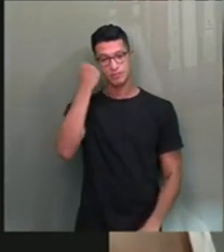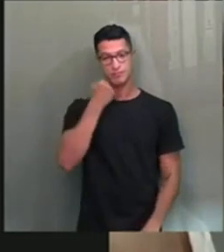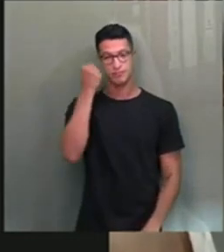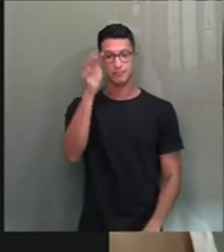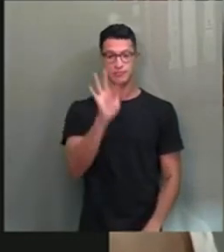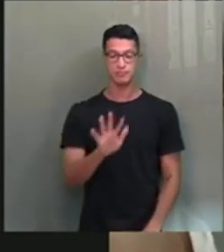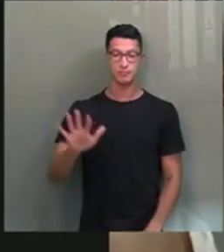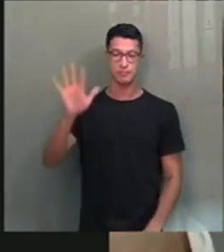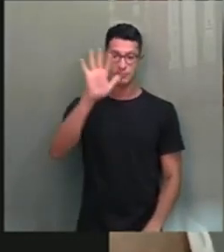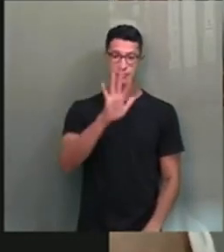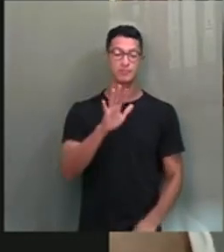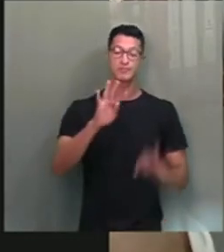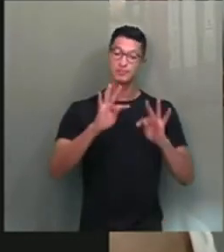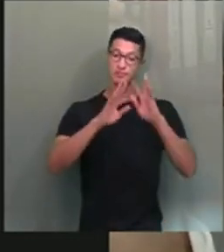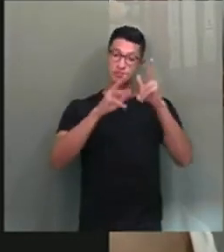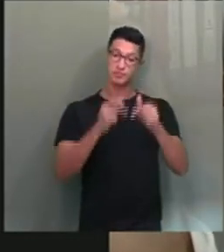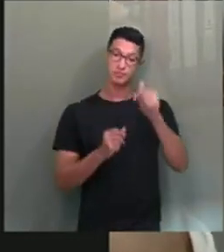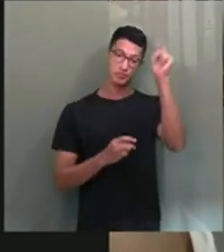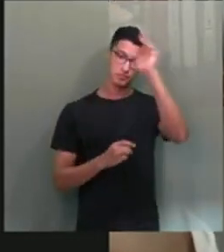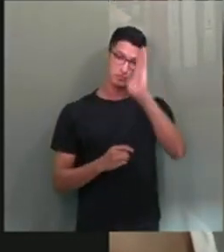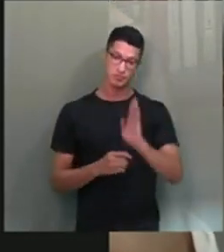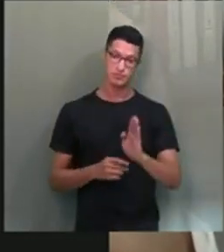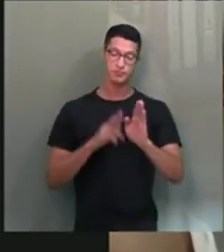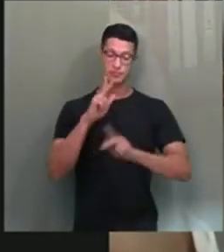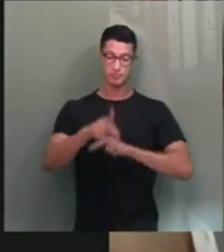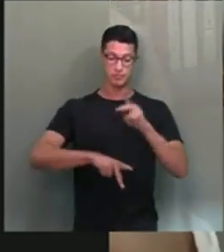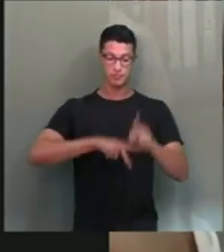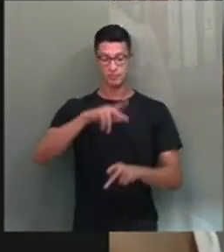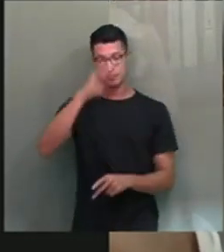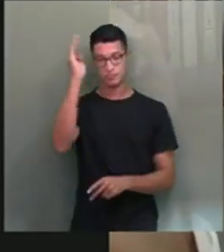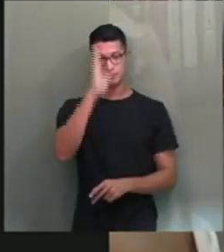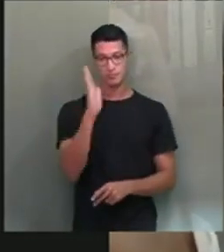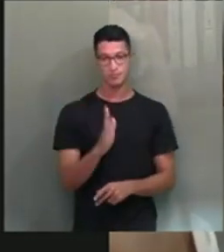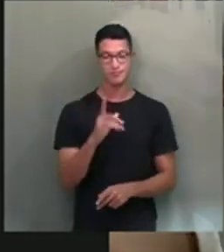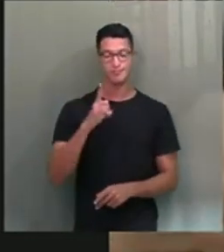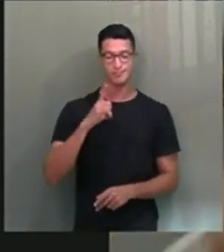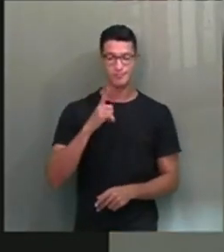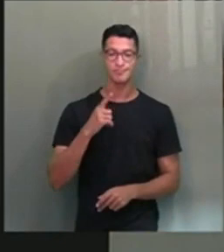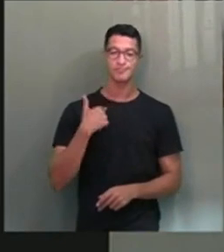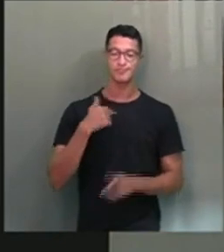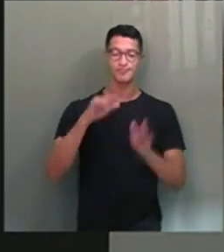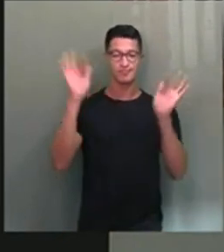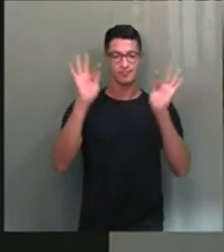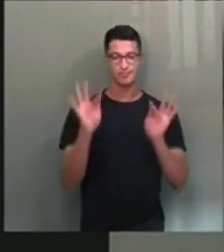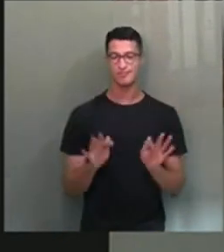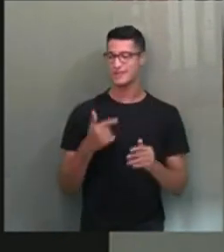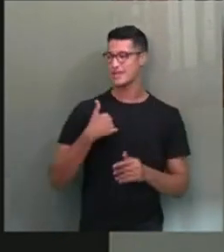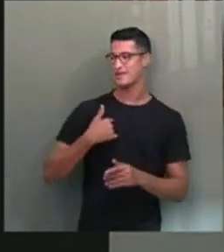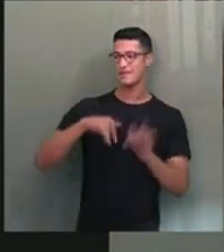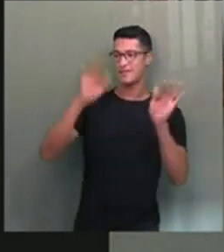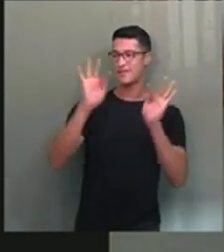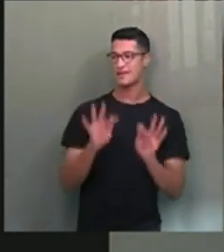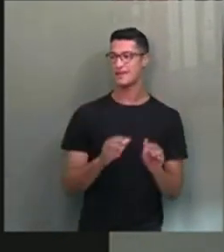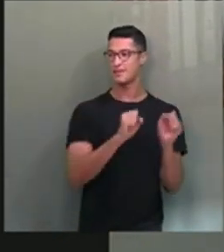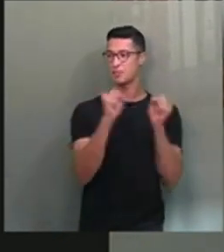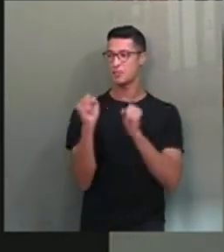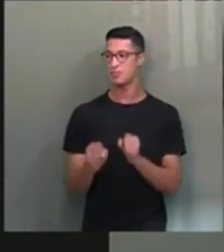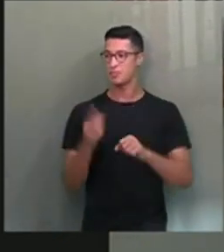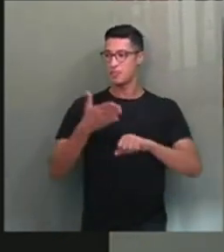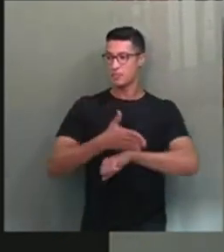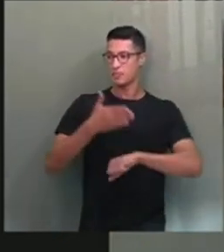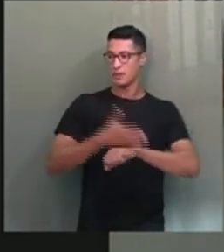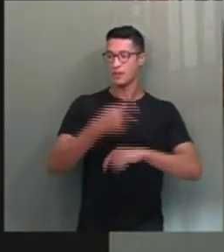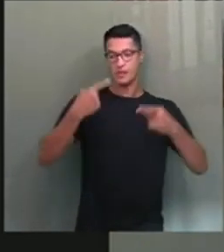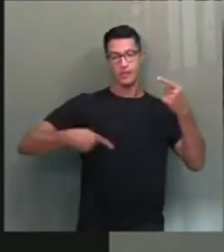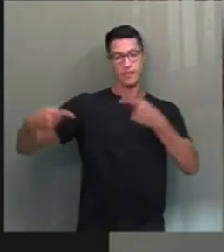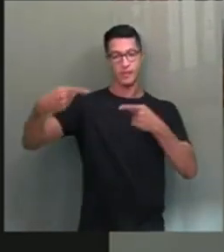Federal, do Brasil e do povo brasileiro. Estou muito feliz, viu, Carlos, em poder participar dessa